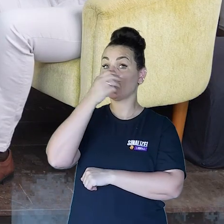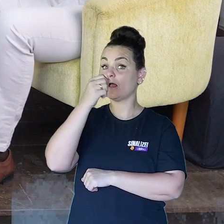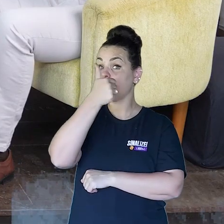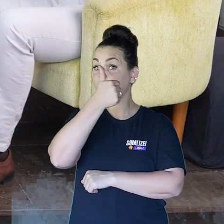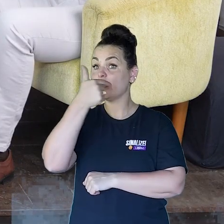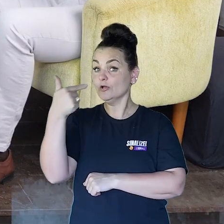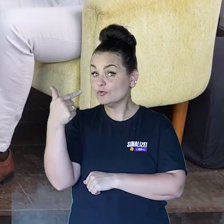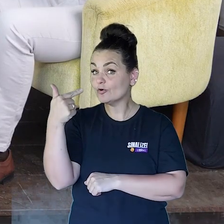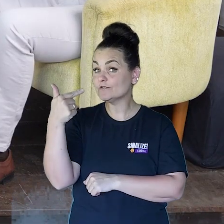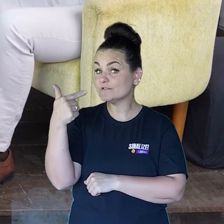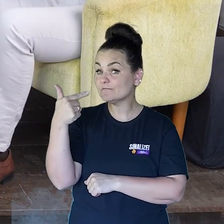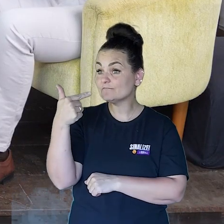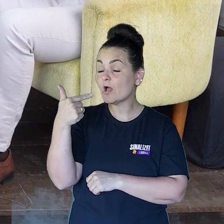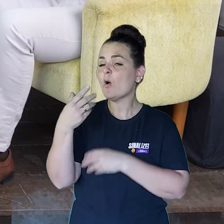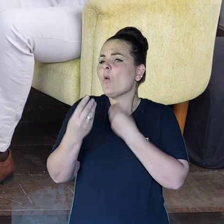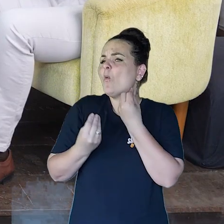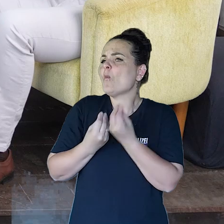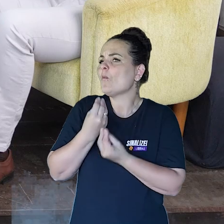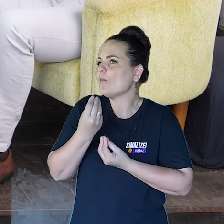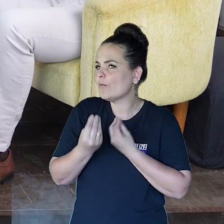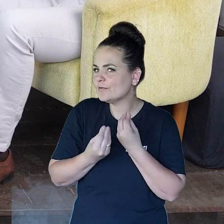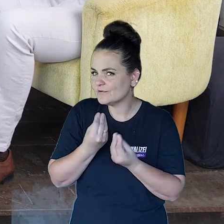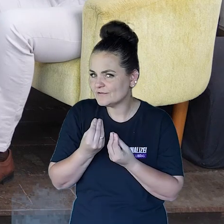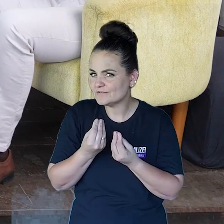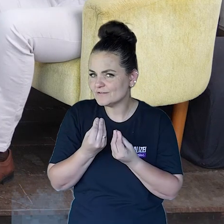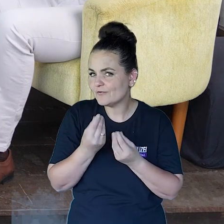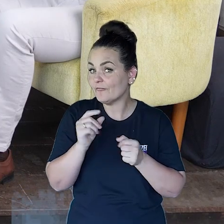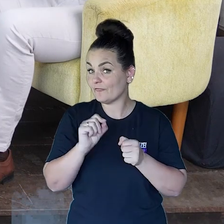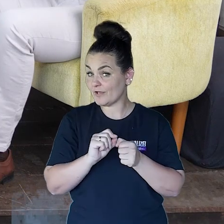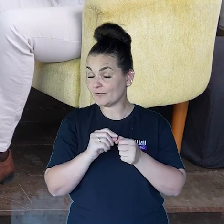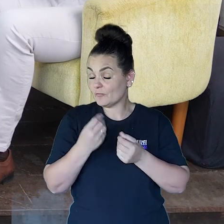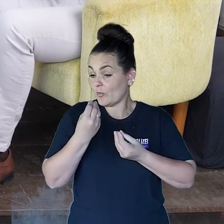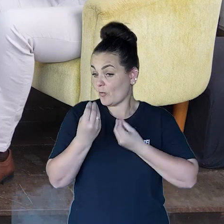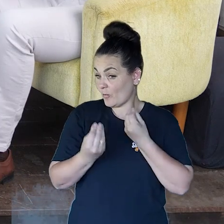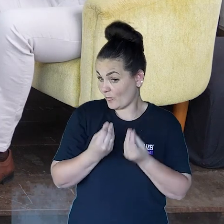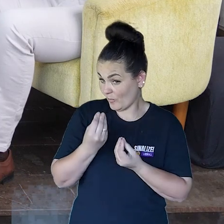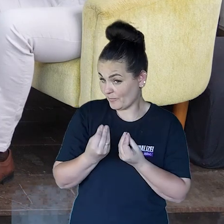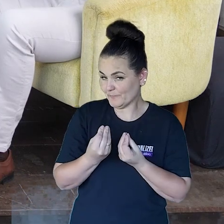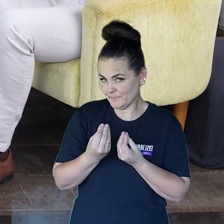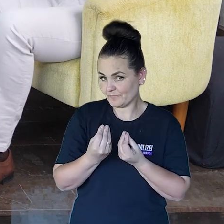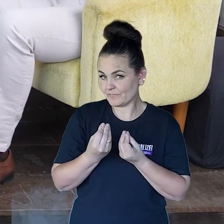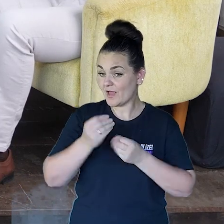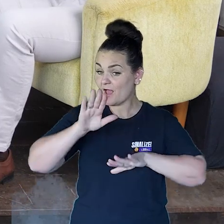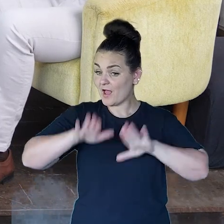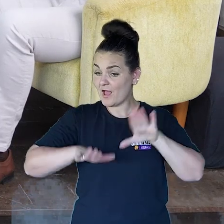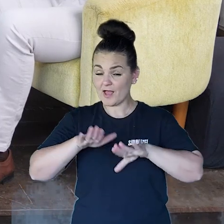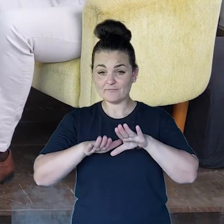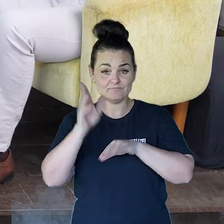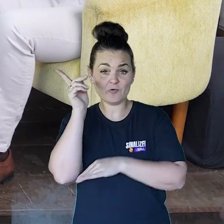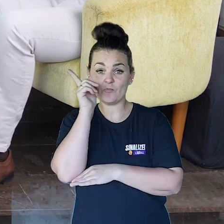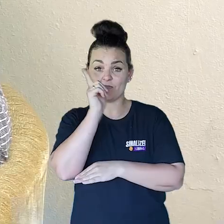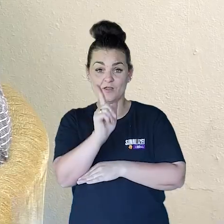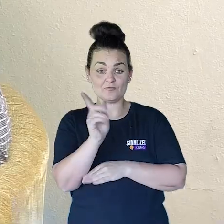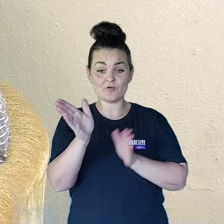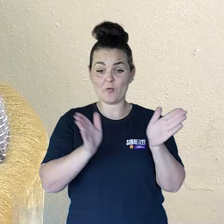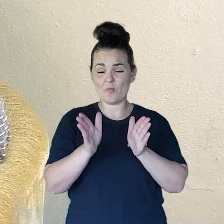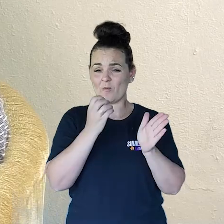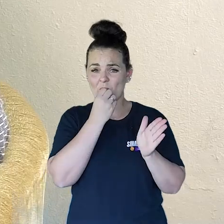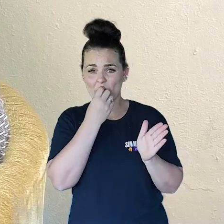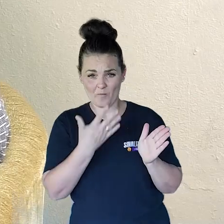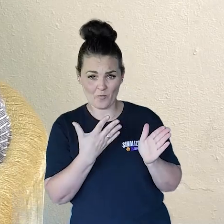eu tenho a certeza hoje de dizer com bastante tranquilidade e humildade de que eu não teria feito um bom mandato.